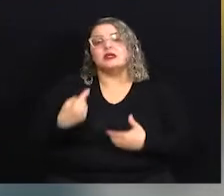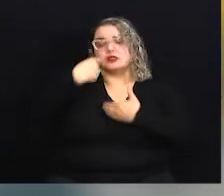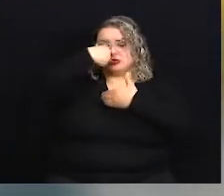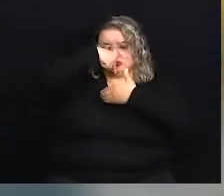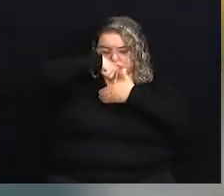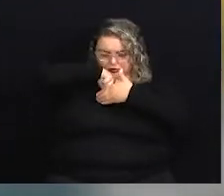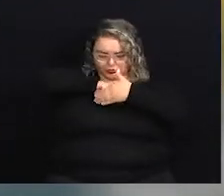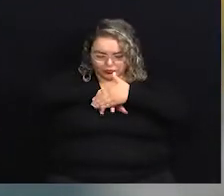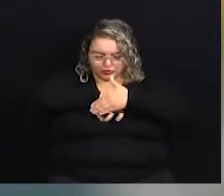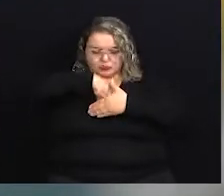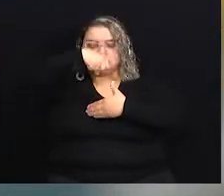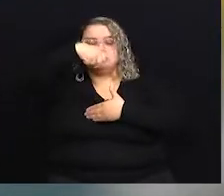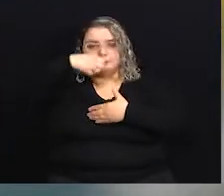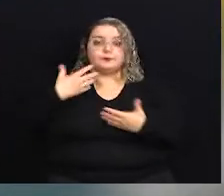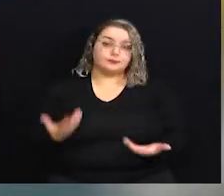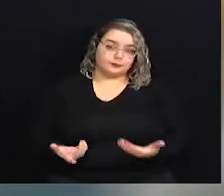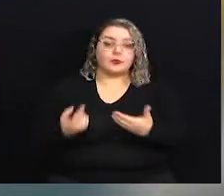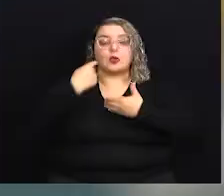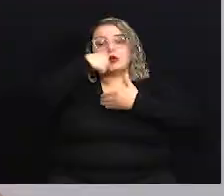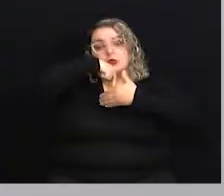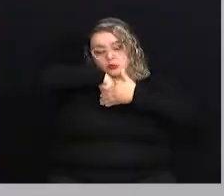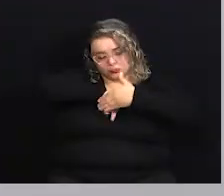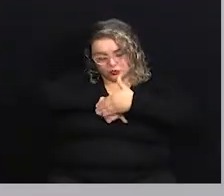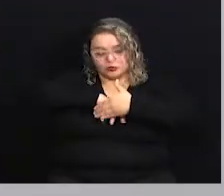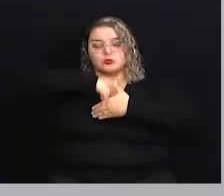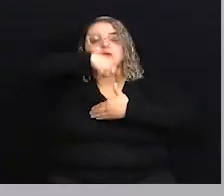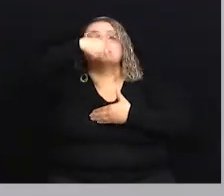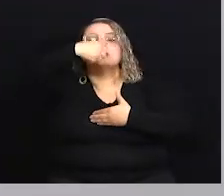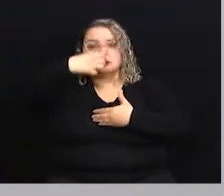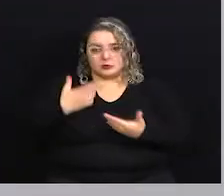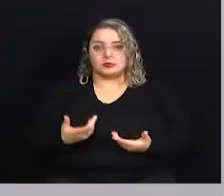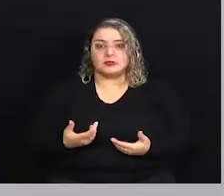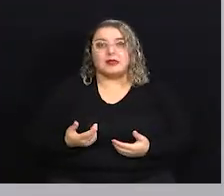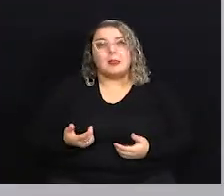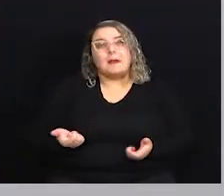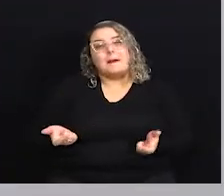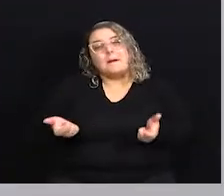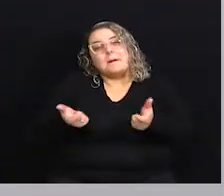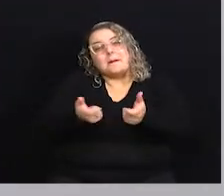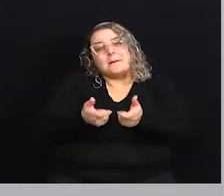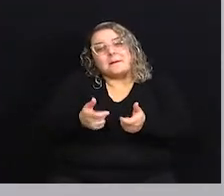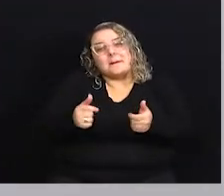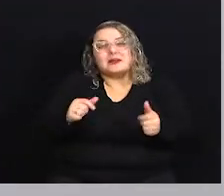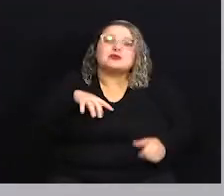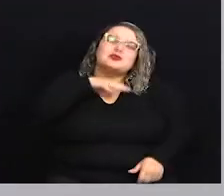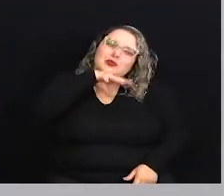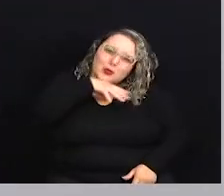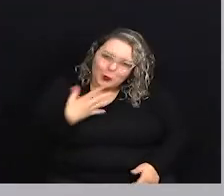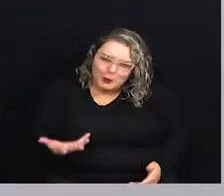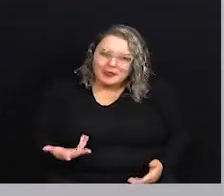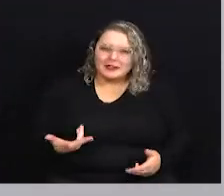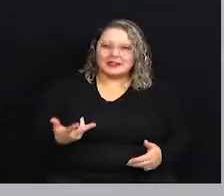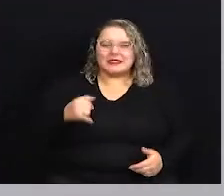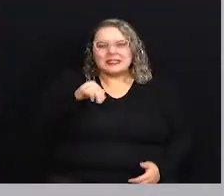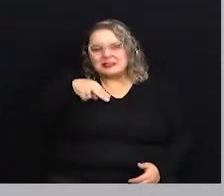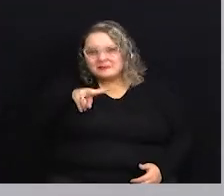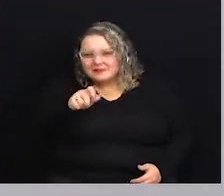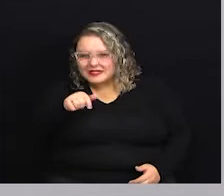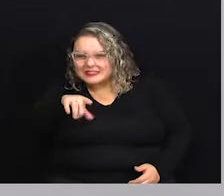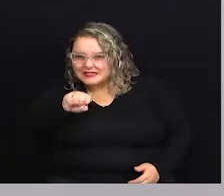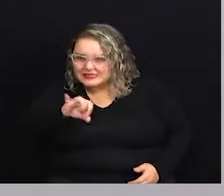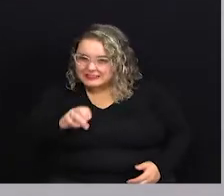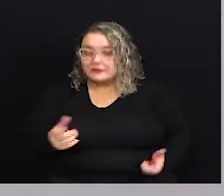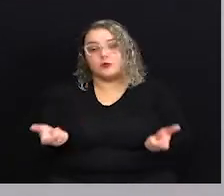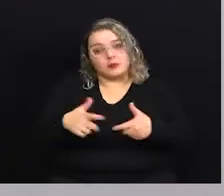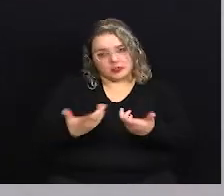diferença entre cirurgia e endoscopia? Bom, a endoscopia é um procedimento que a gente consegue realizar que é menos invasivo, que através